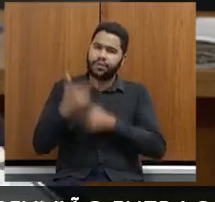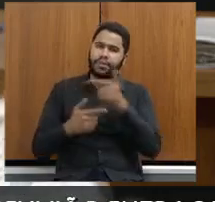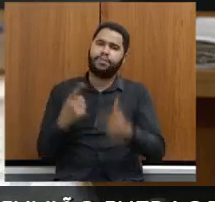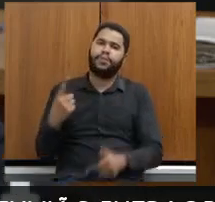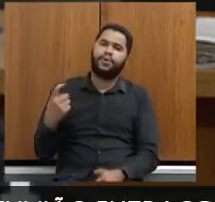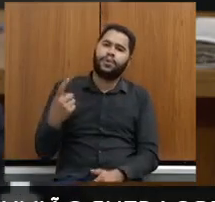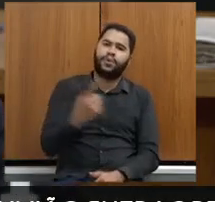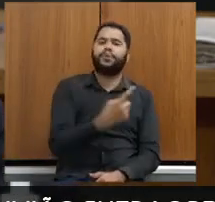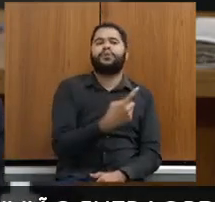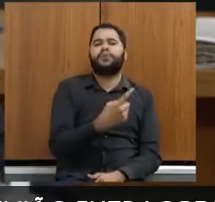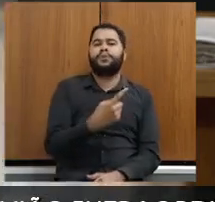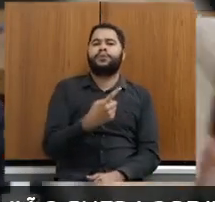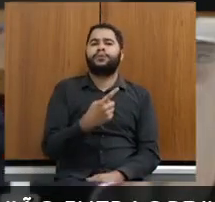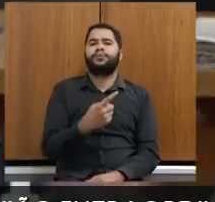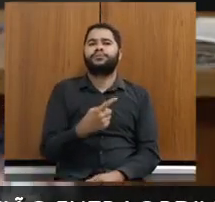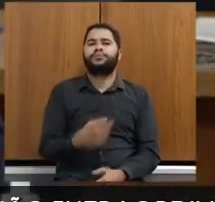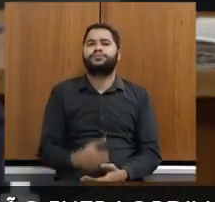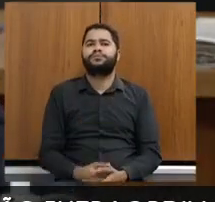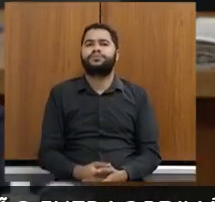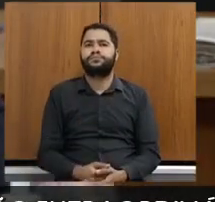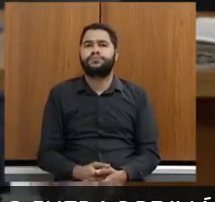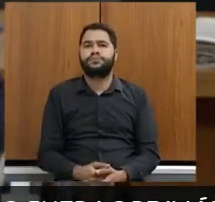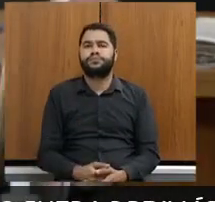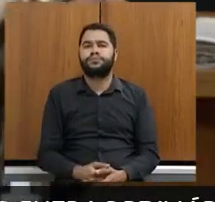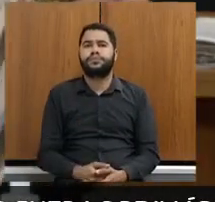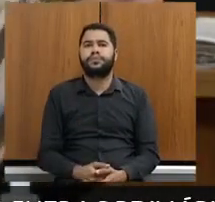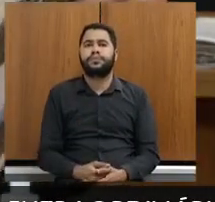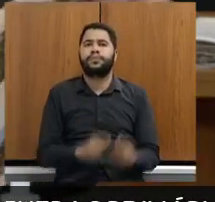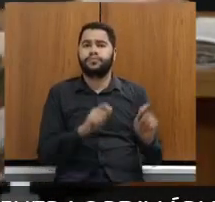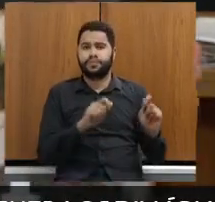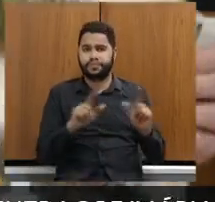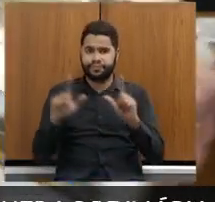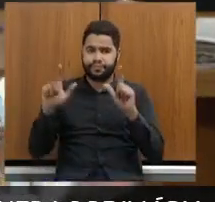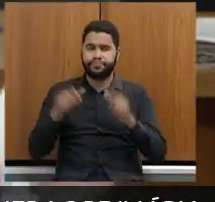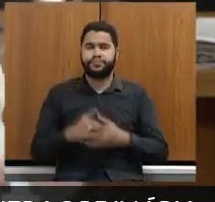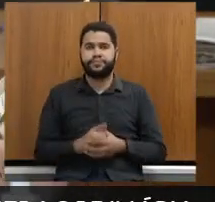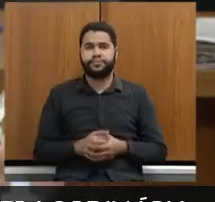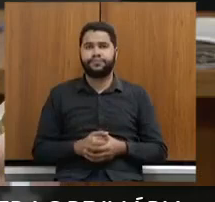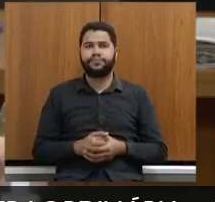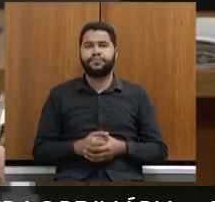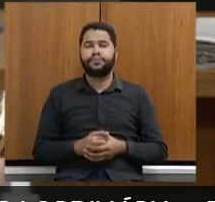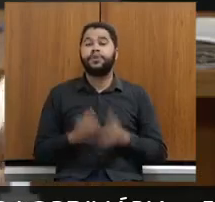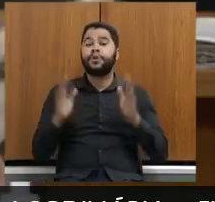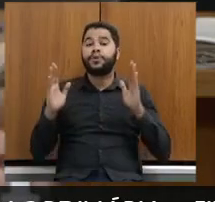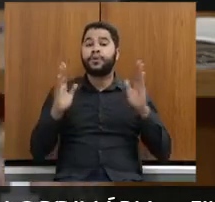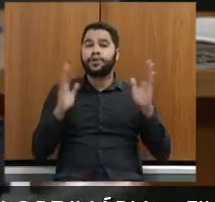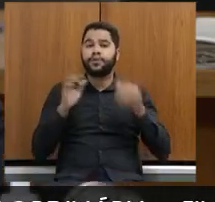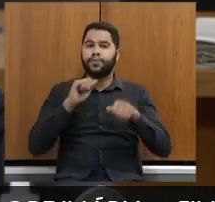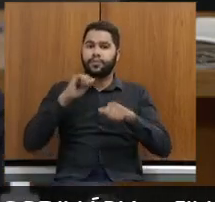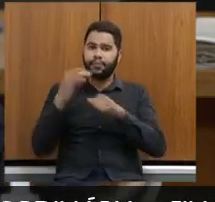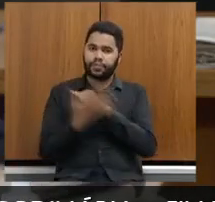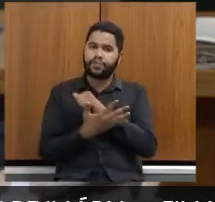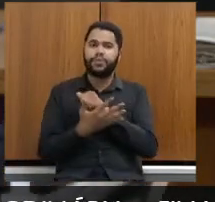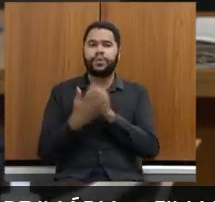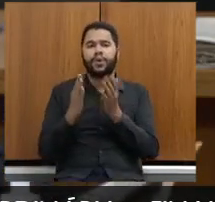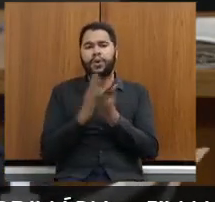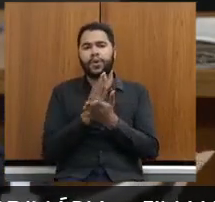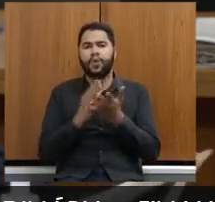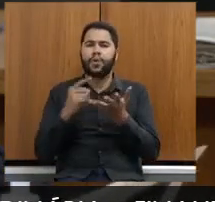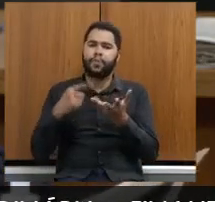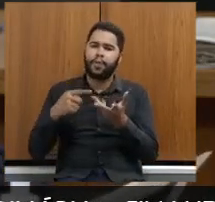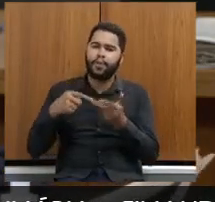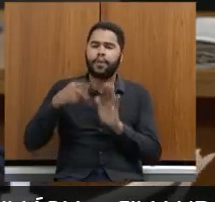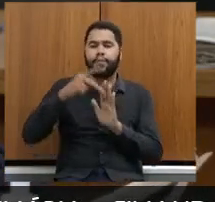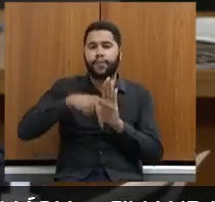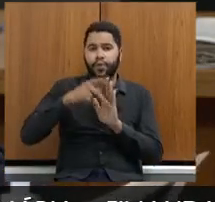de indivíduos privados de liberdade é pode passar É nesse momento de pandemia nessa alguns